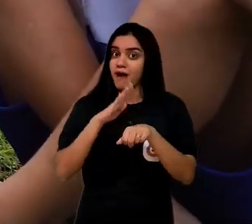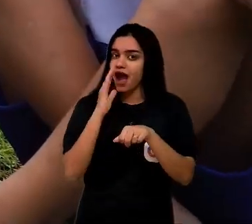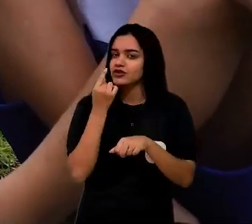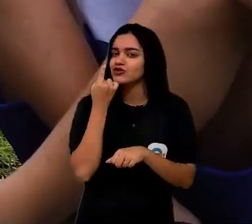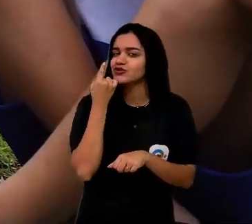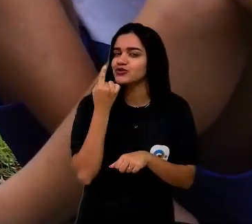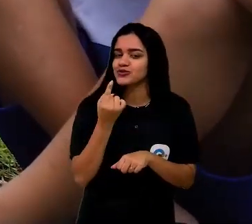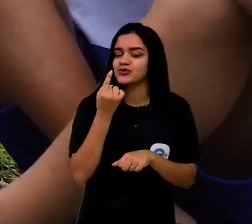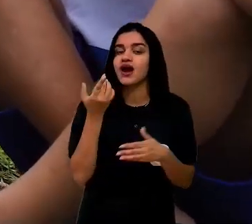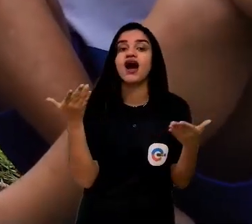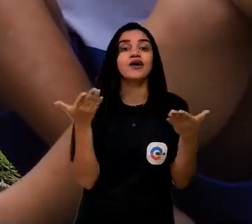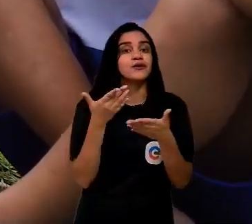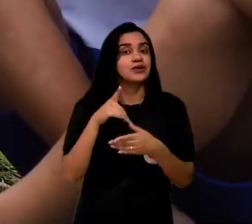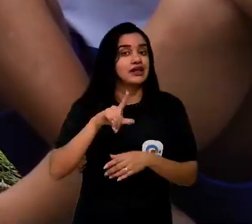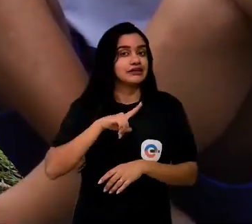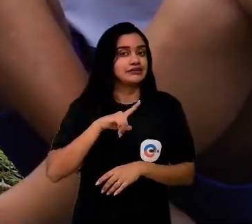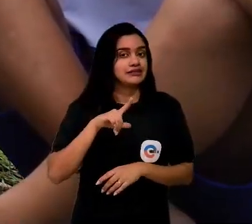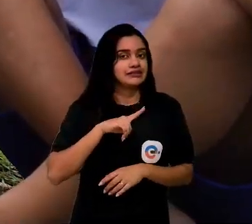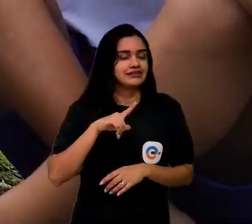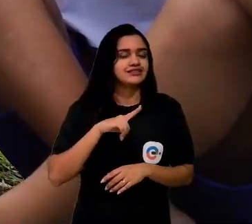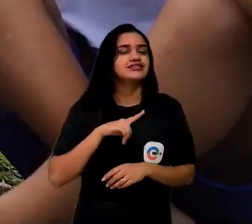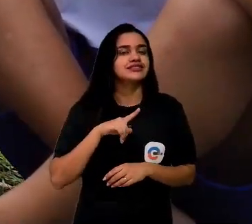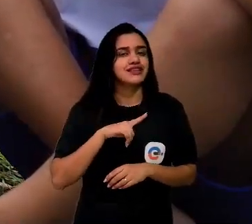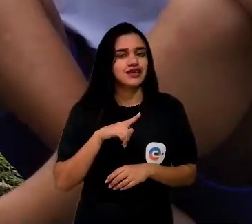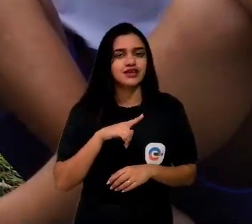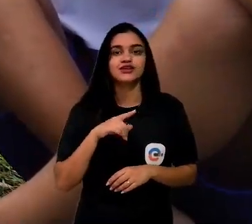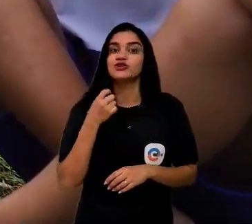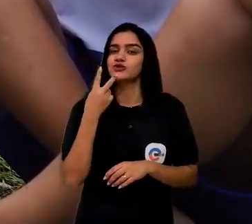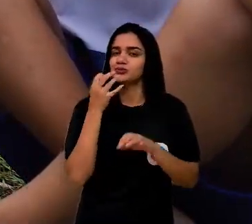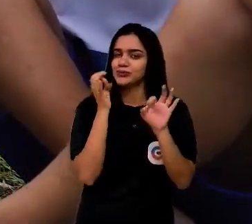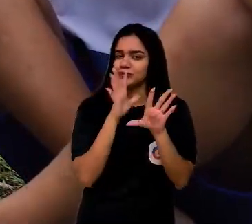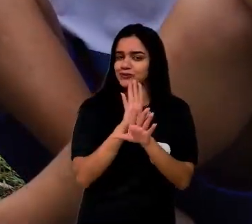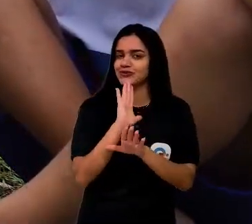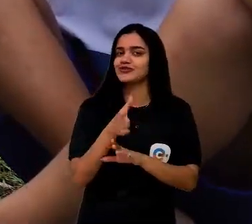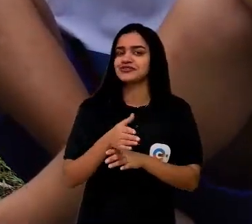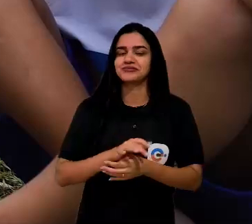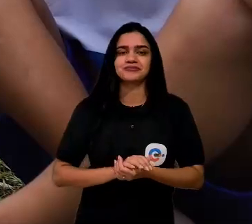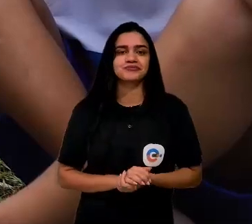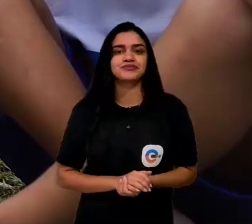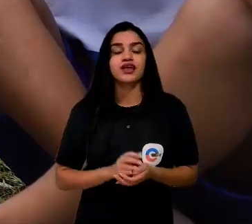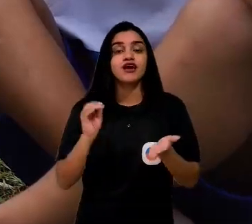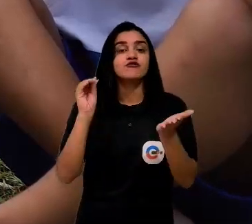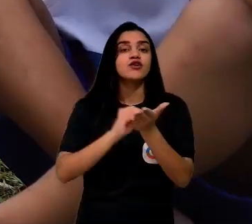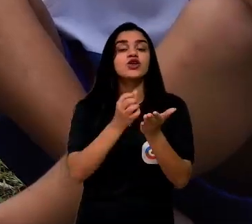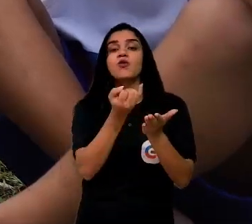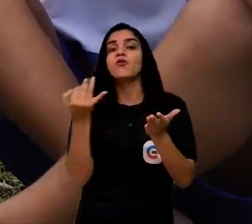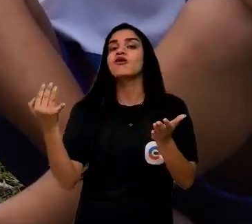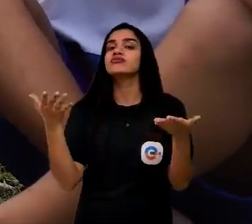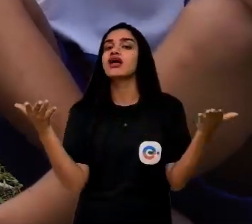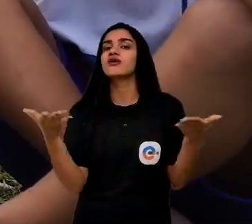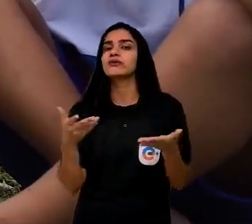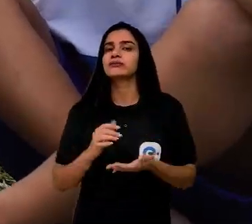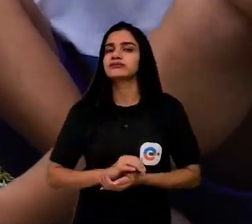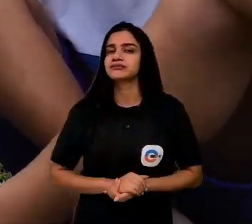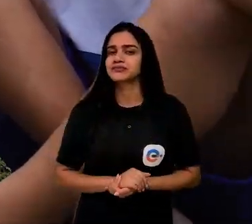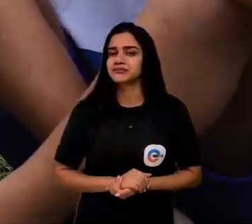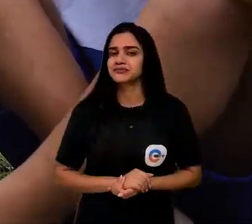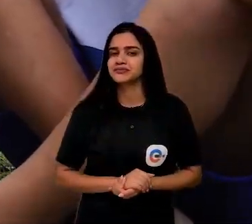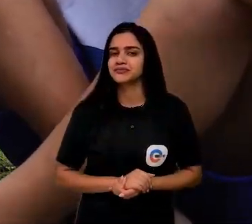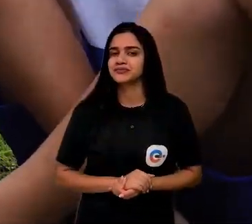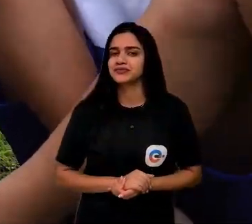aqui dois lados do meu paraquedas prontinhos. Falta mais quanto agora?